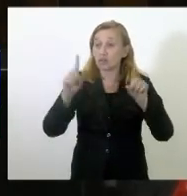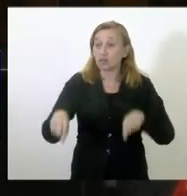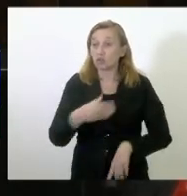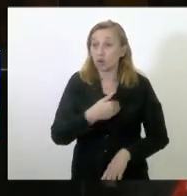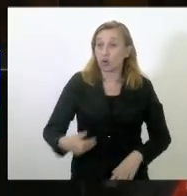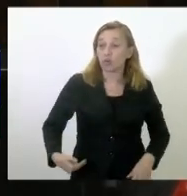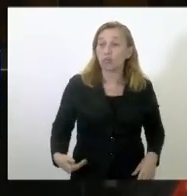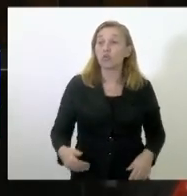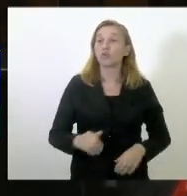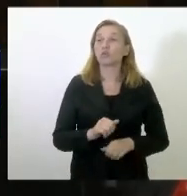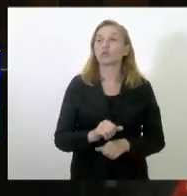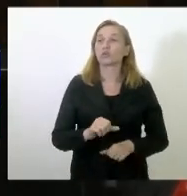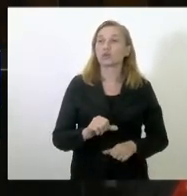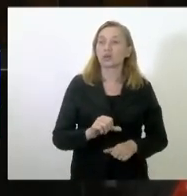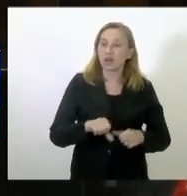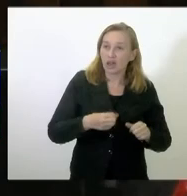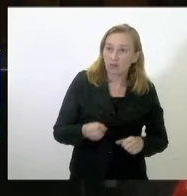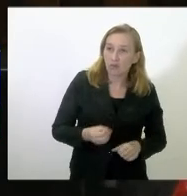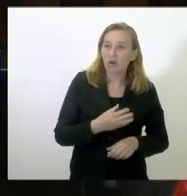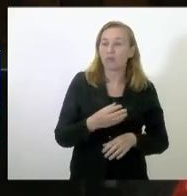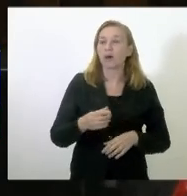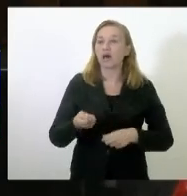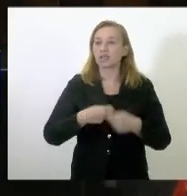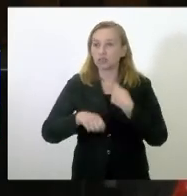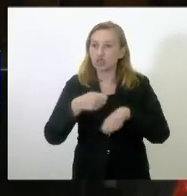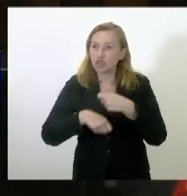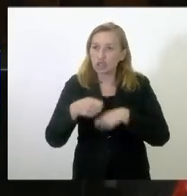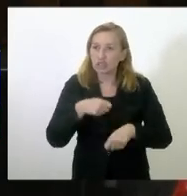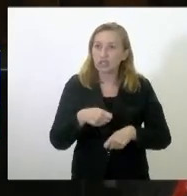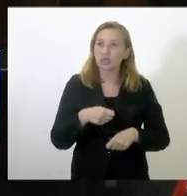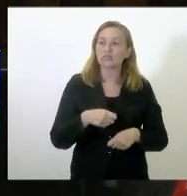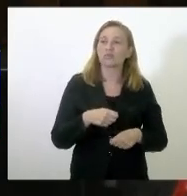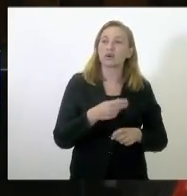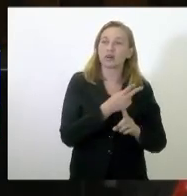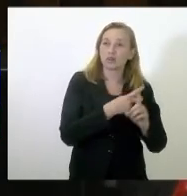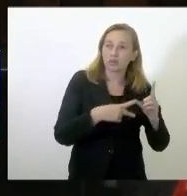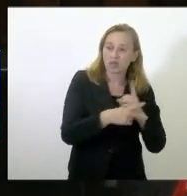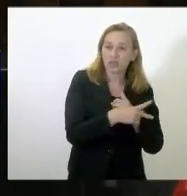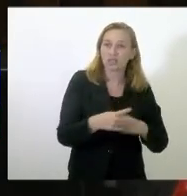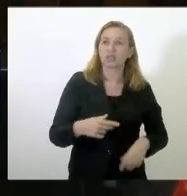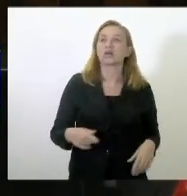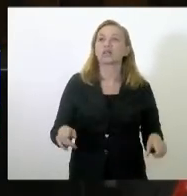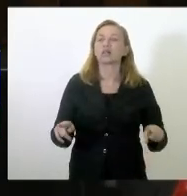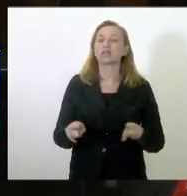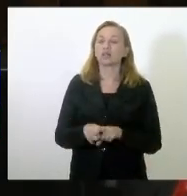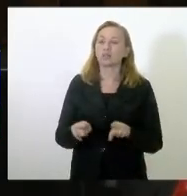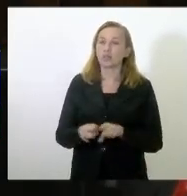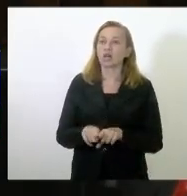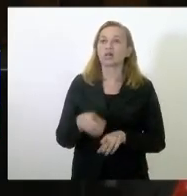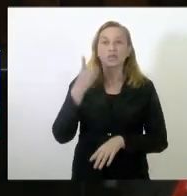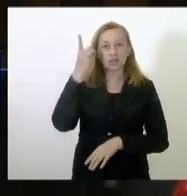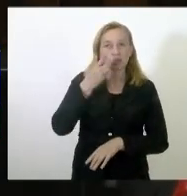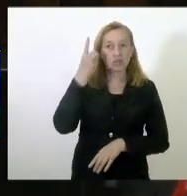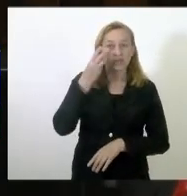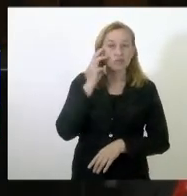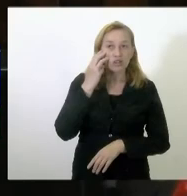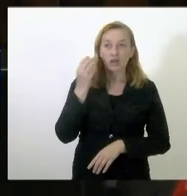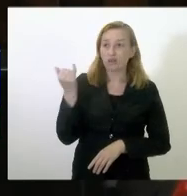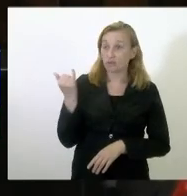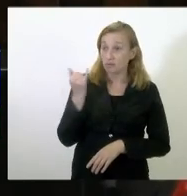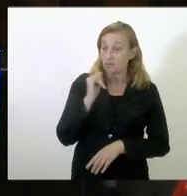reforma administrativa, a reforma previdenciária, as adequações à legislação federal e, como bem disse o deputado Valdec,